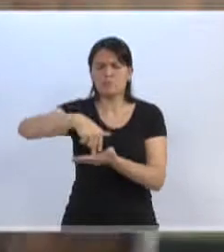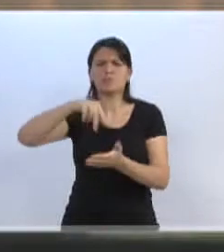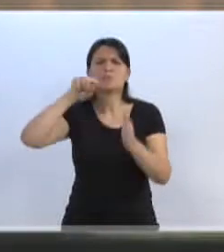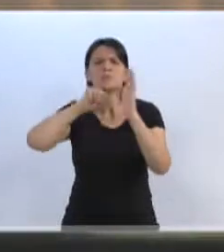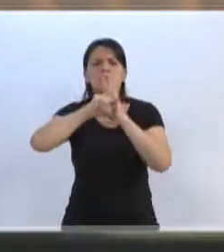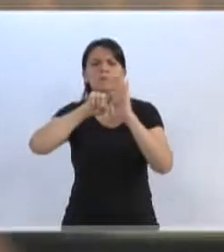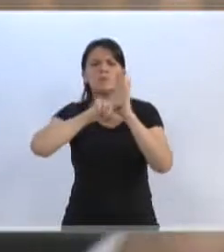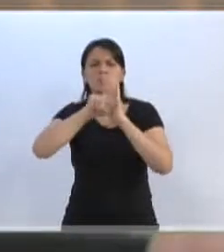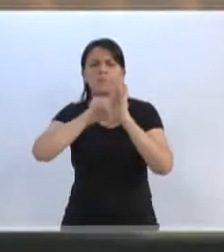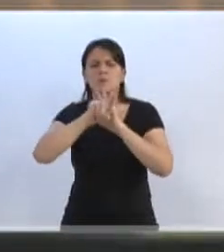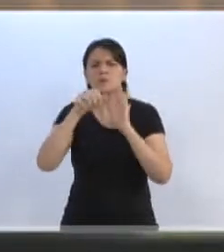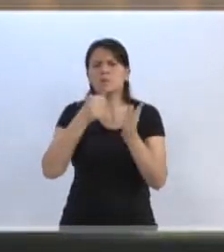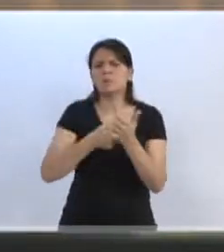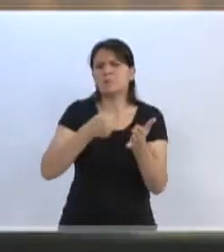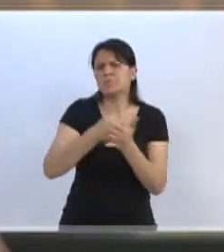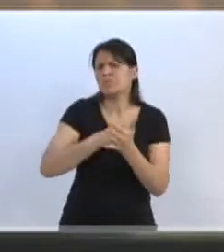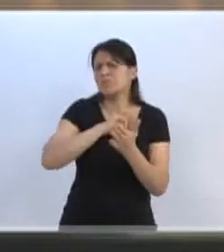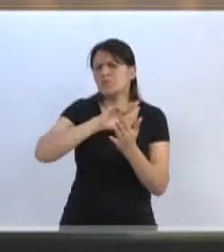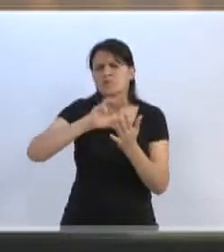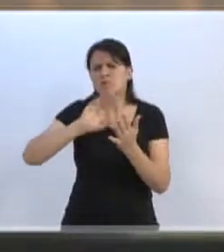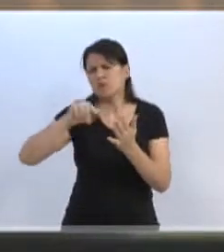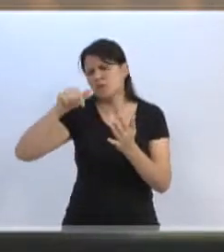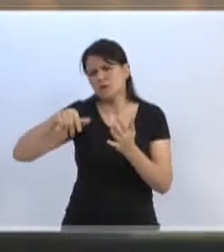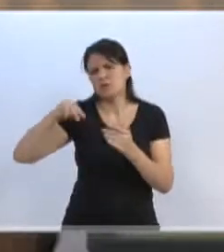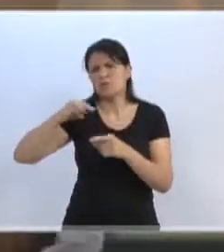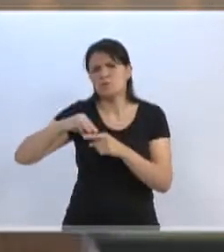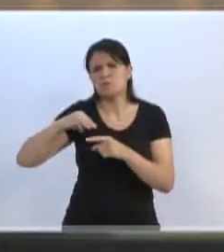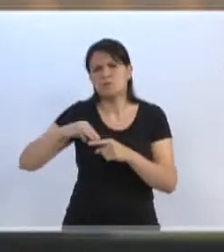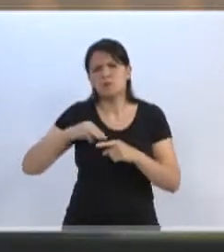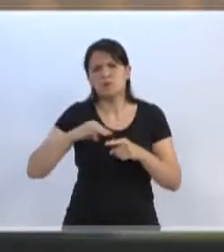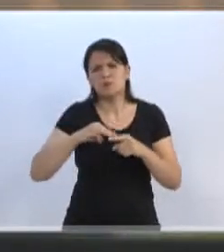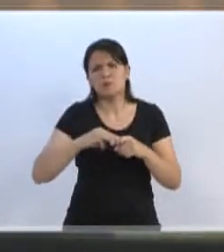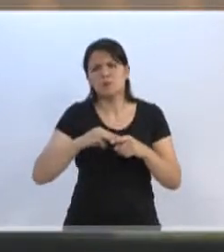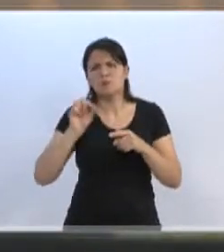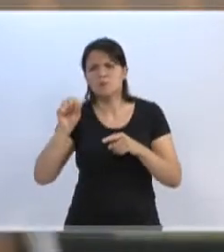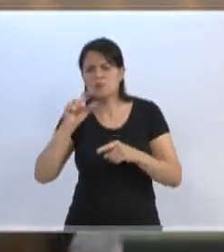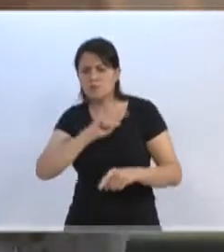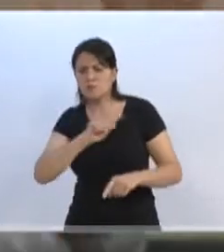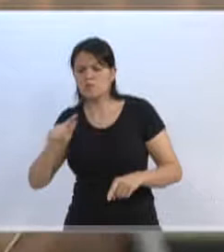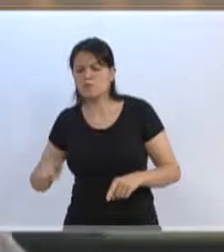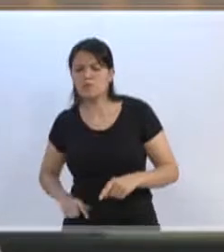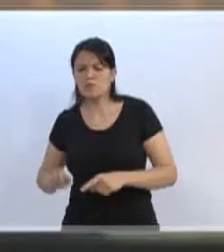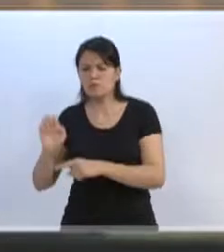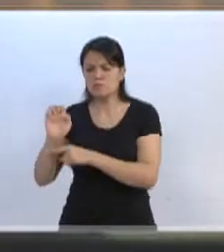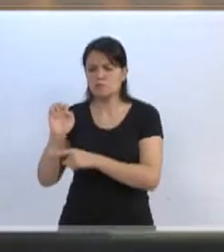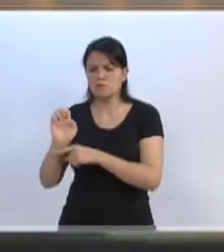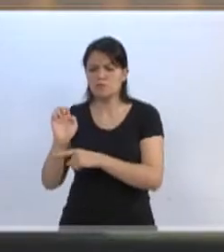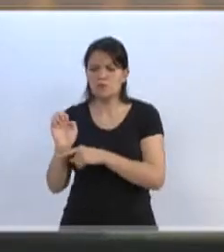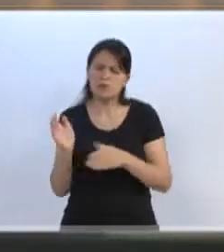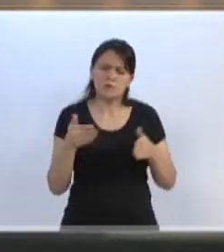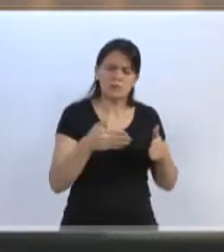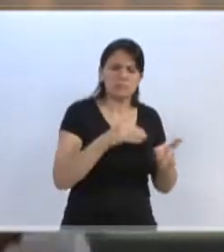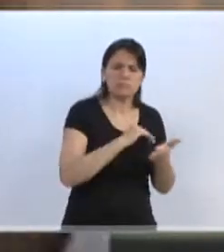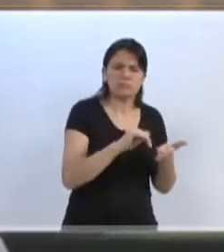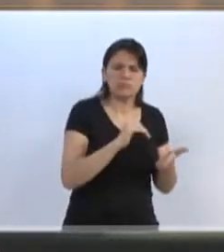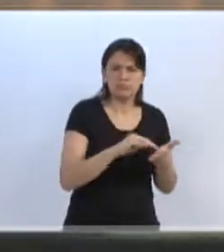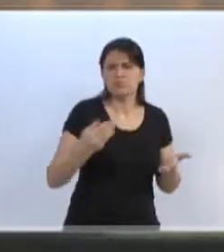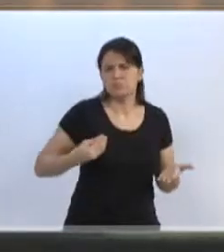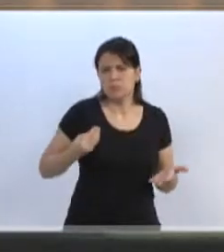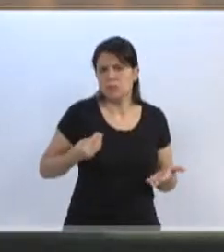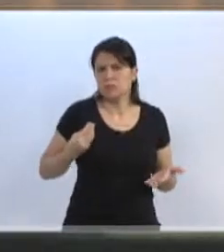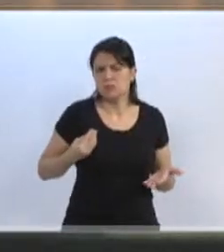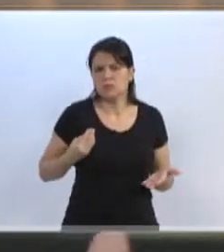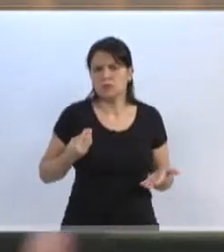e cobranças com relação a várias questões aqui do nosso município que compete ao governo do estado compete aos secretários que lá estavam presentes e ao